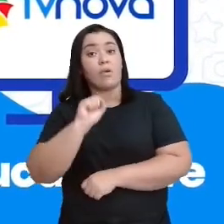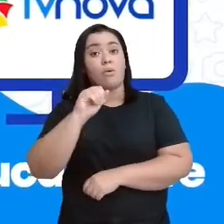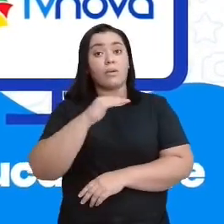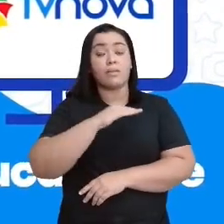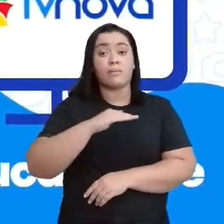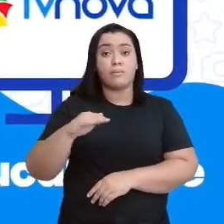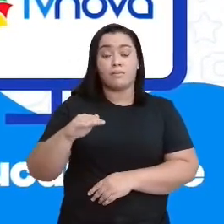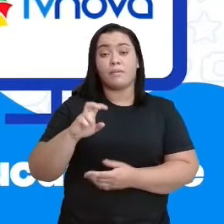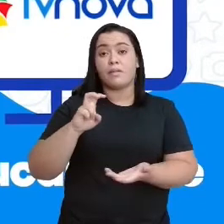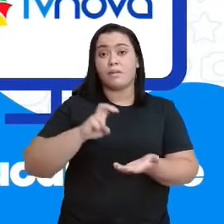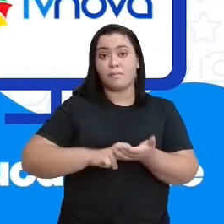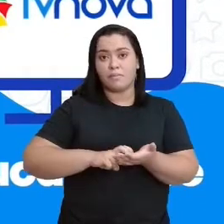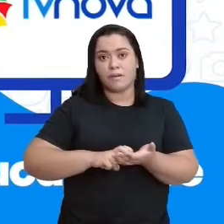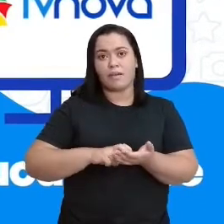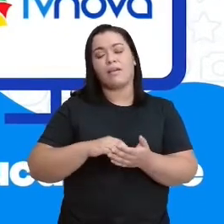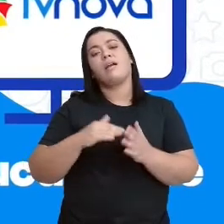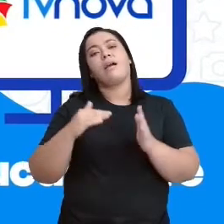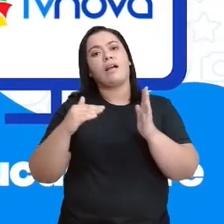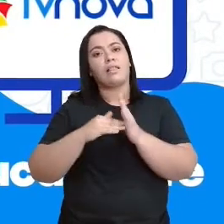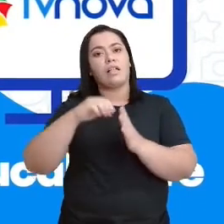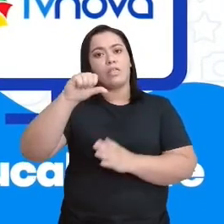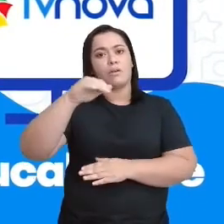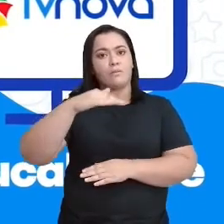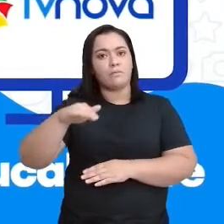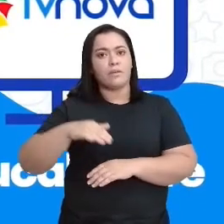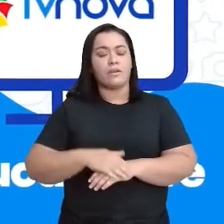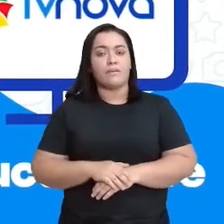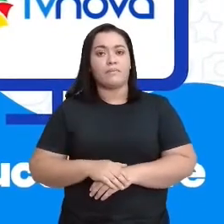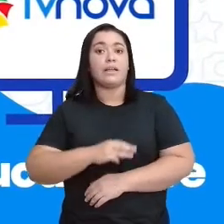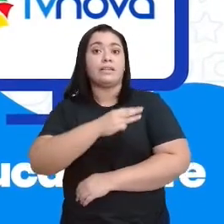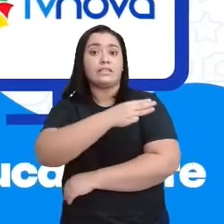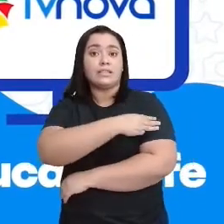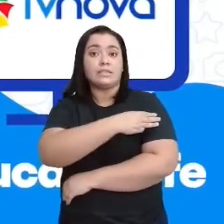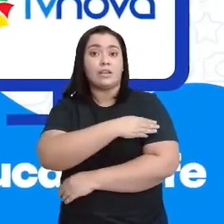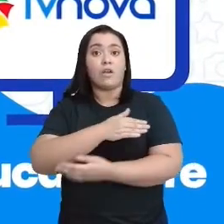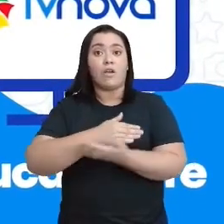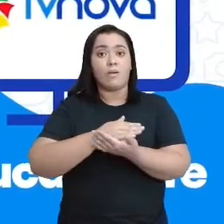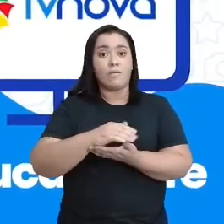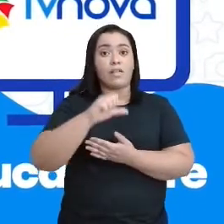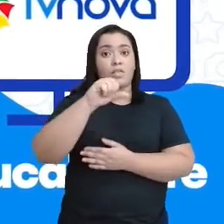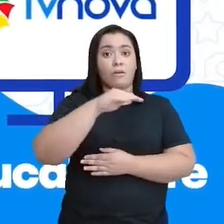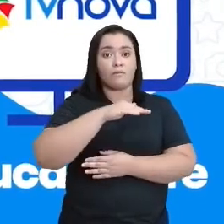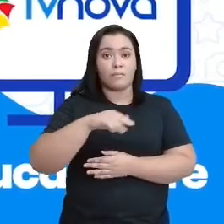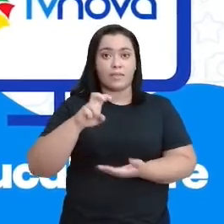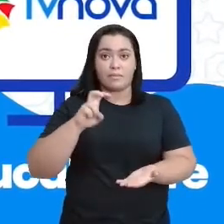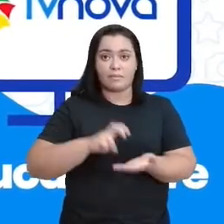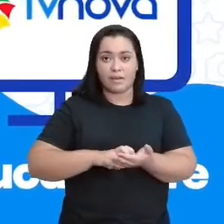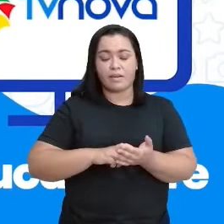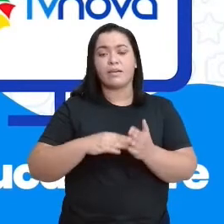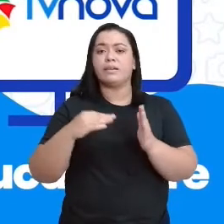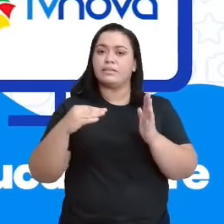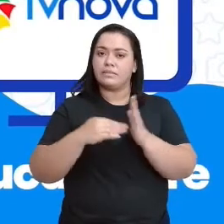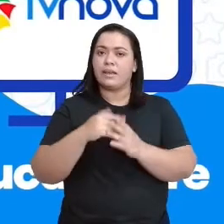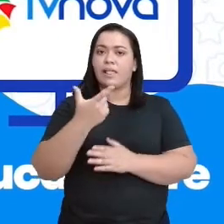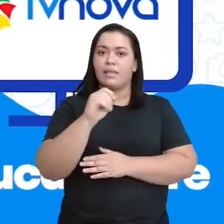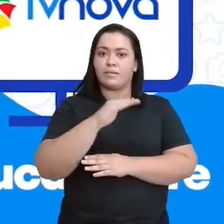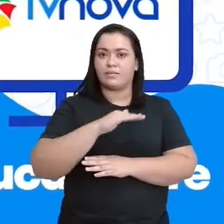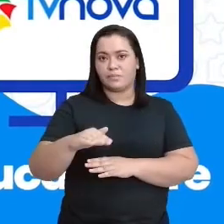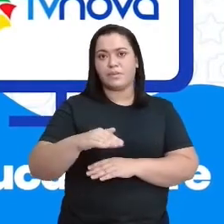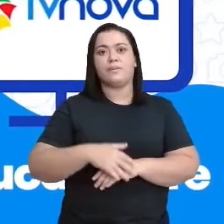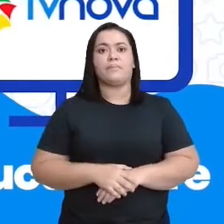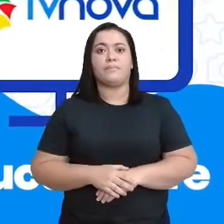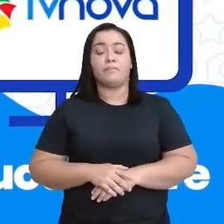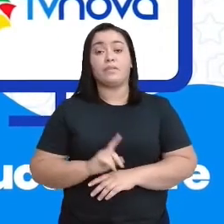manhã. As aulas seguem até às 9h30. O terceiro ano começa às 9h30 da manhã e segue até às 10h30. E